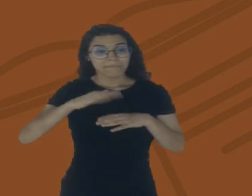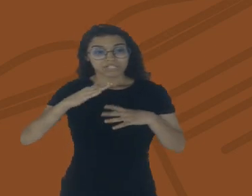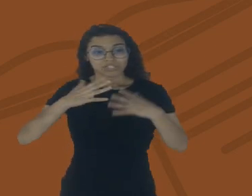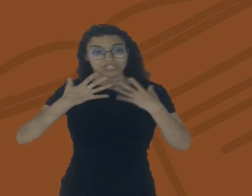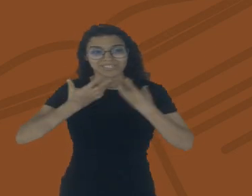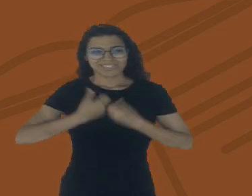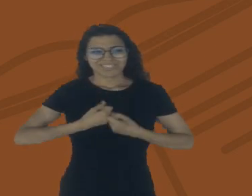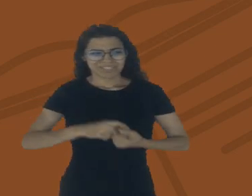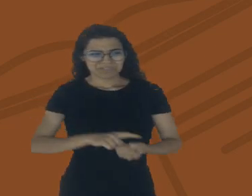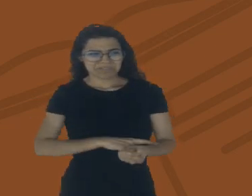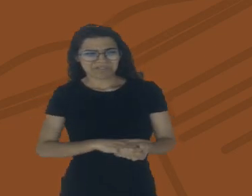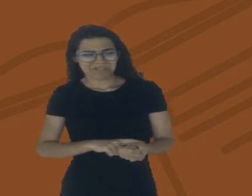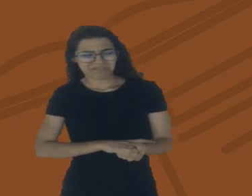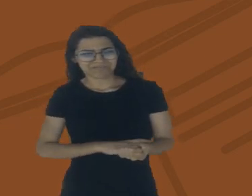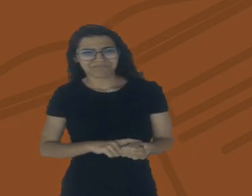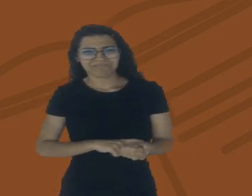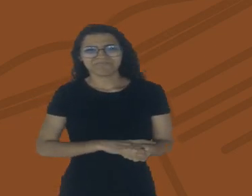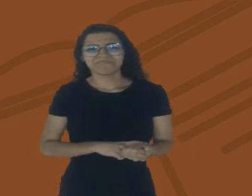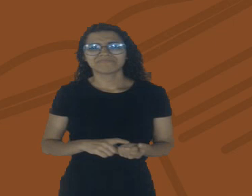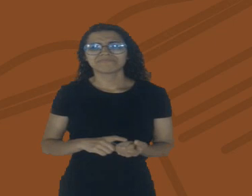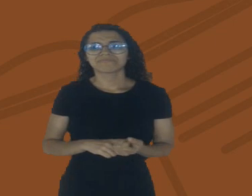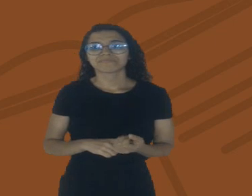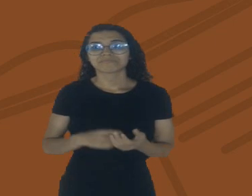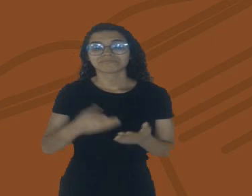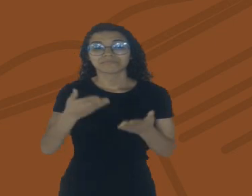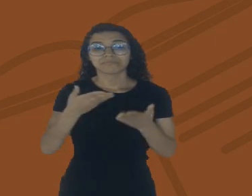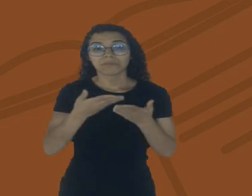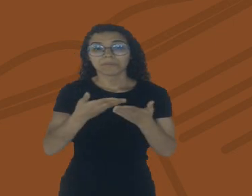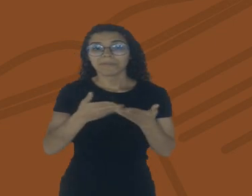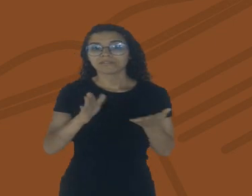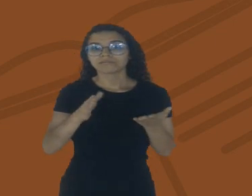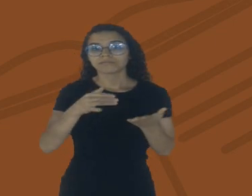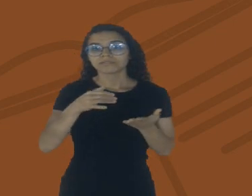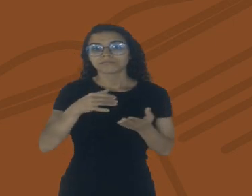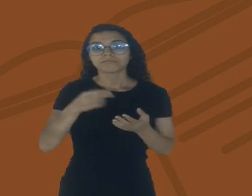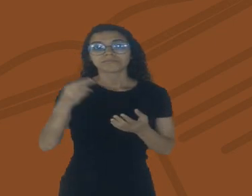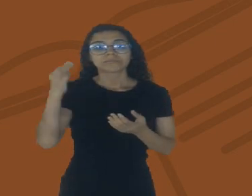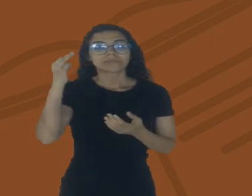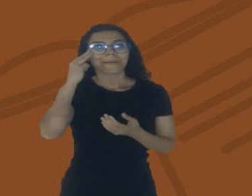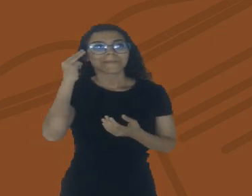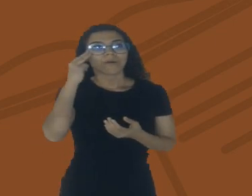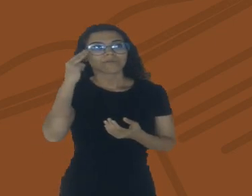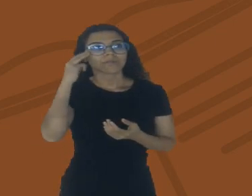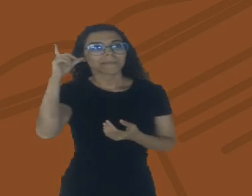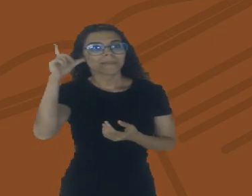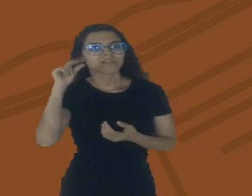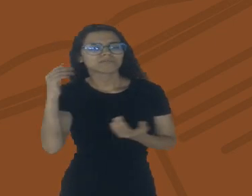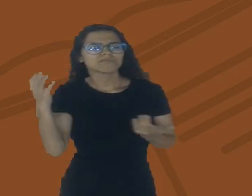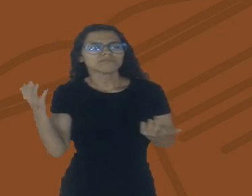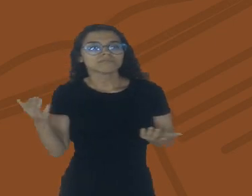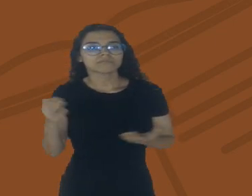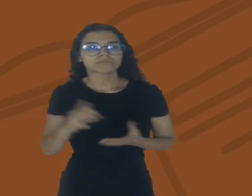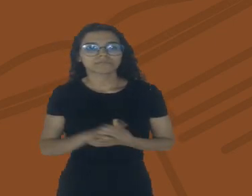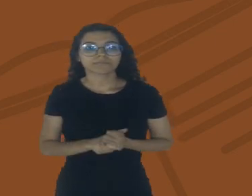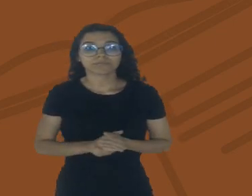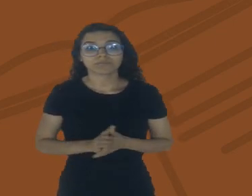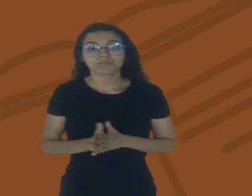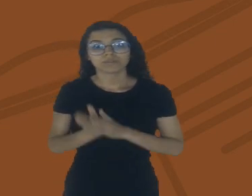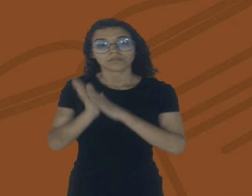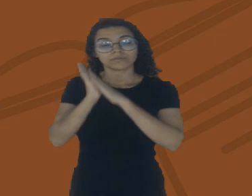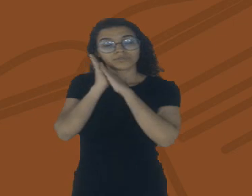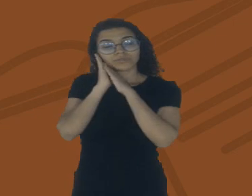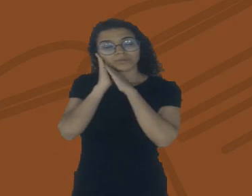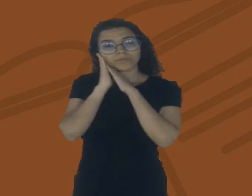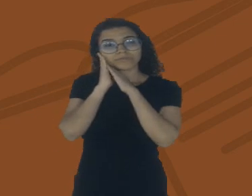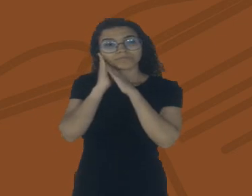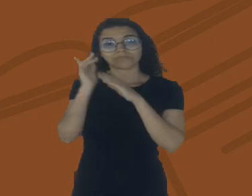se irrita, se estressa, a gente perde a questão assim da memória, né? Então, o dormir é